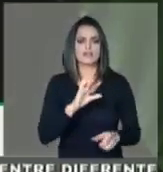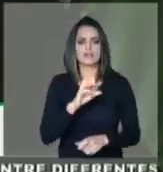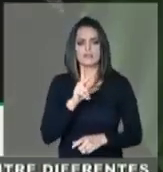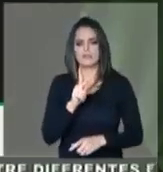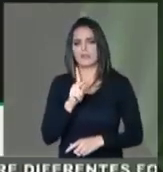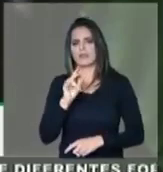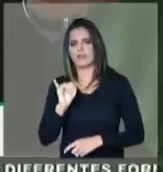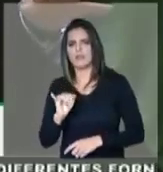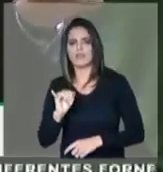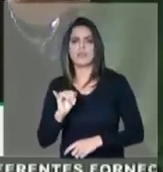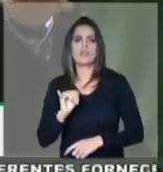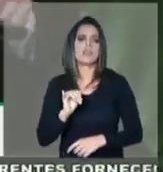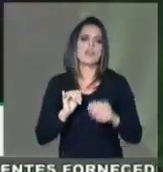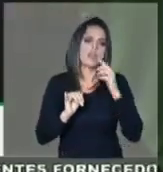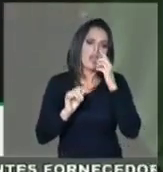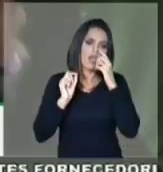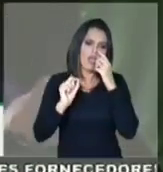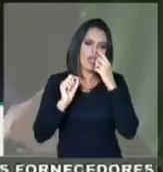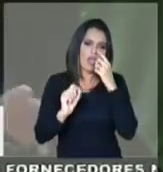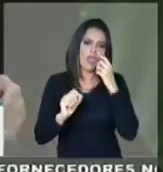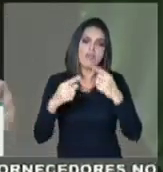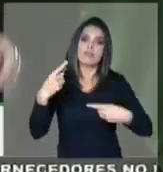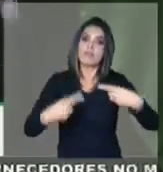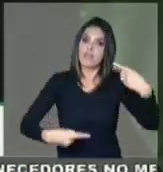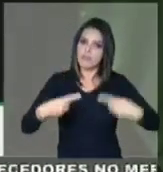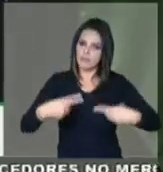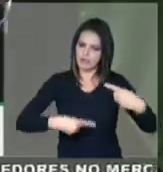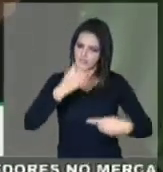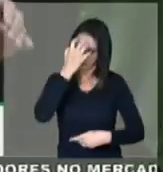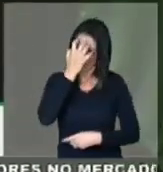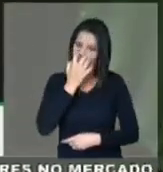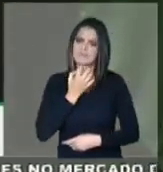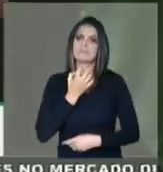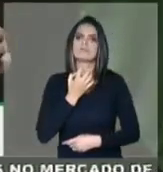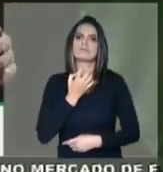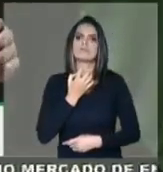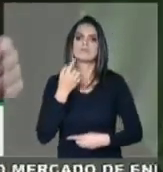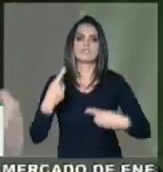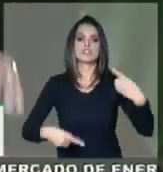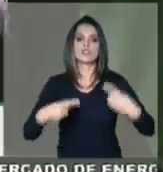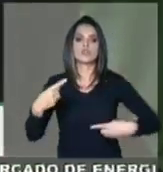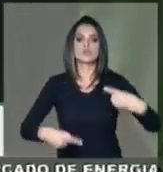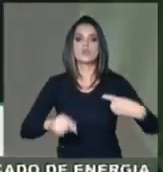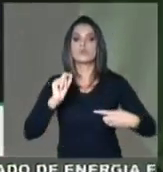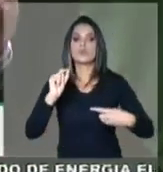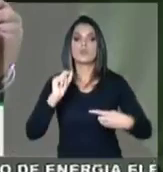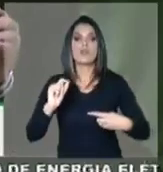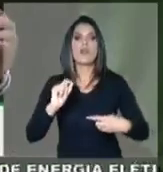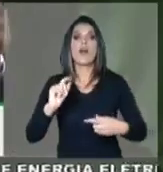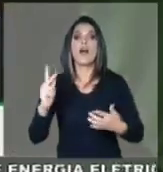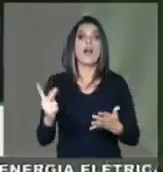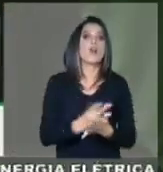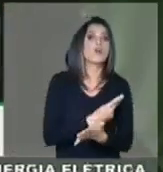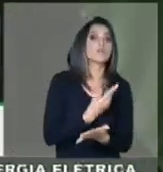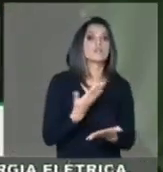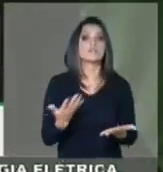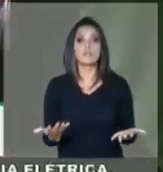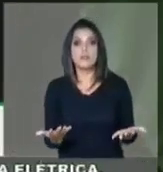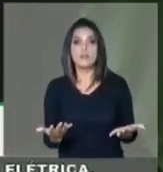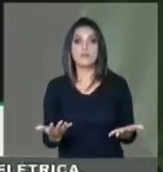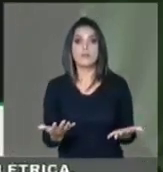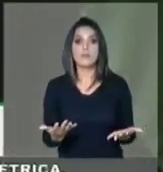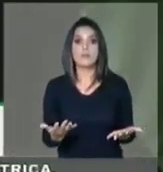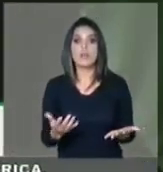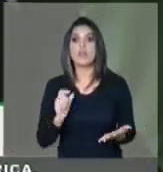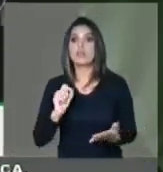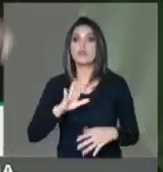um debate menor, mesquinho, ideológico, mas para discutir as causas, quais foram as providências adotadas.